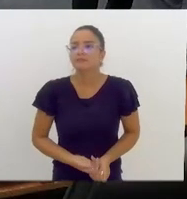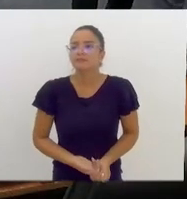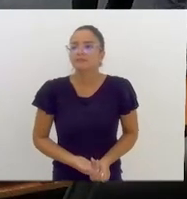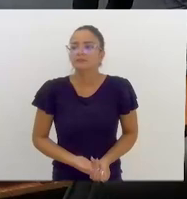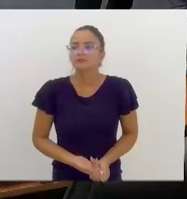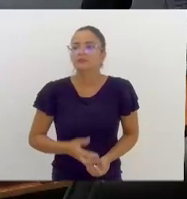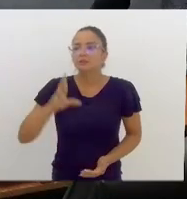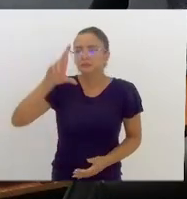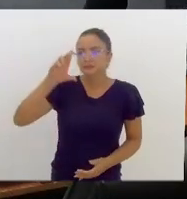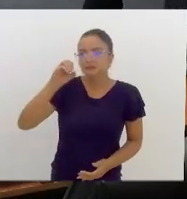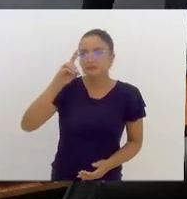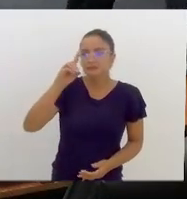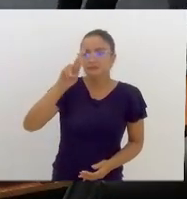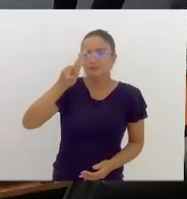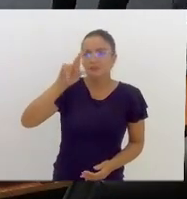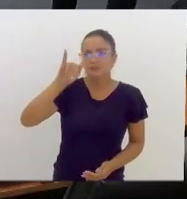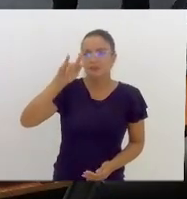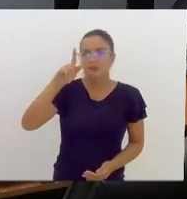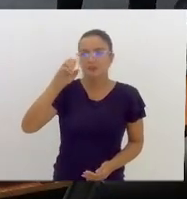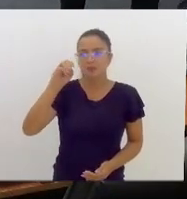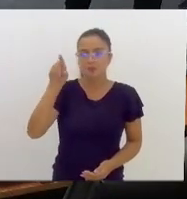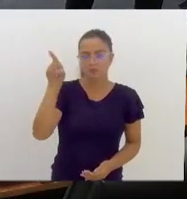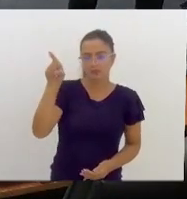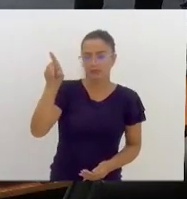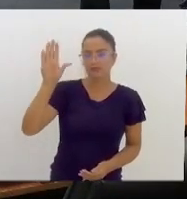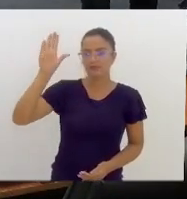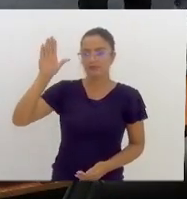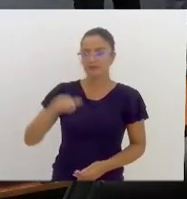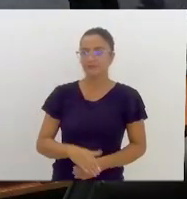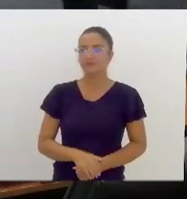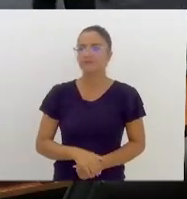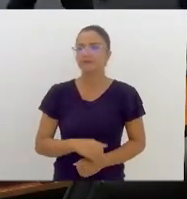Deputado Rodrigo Amorim é o próximo inscrito para fazer a declaração de voto. Rosenberg.